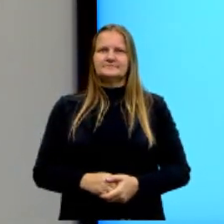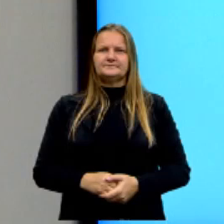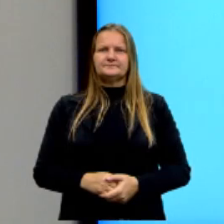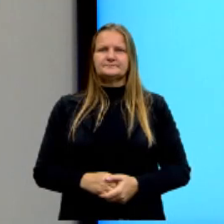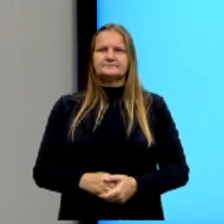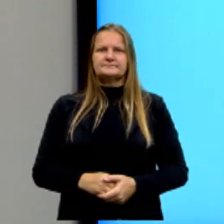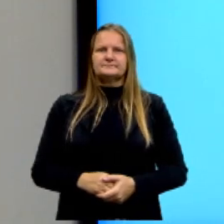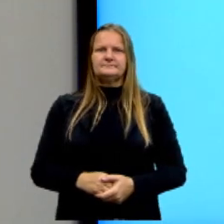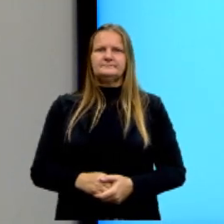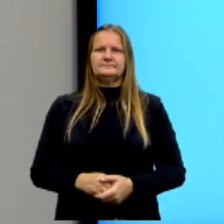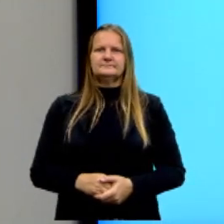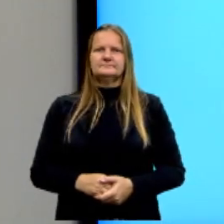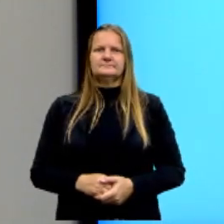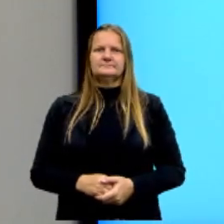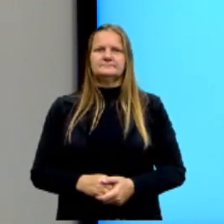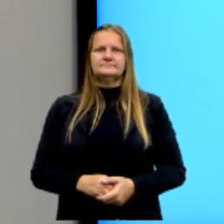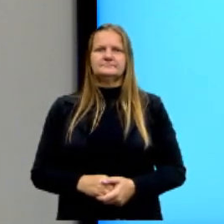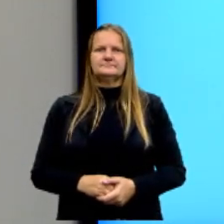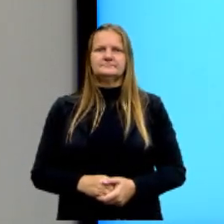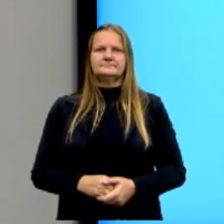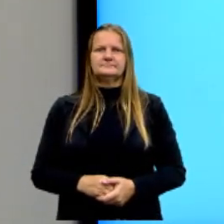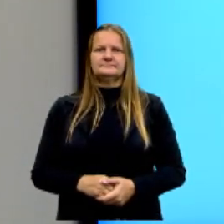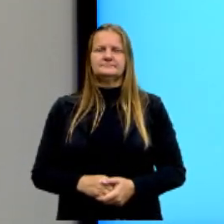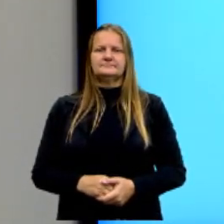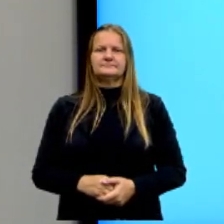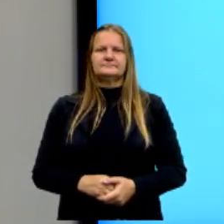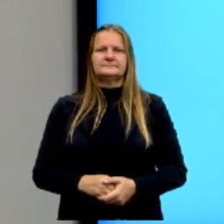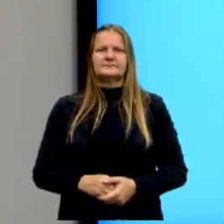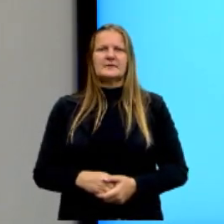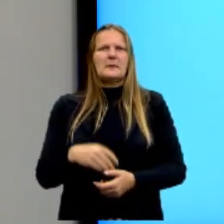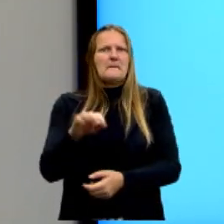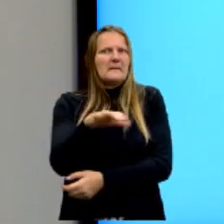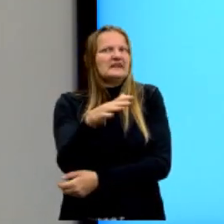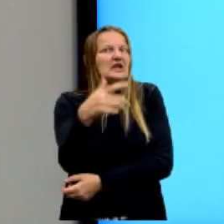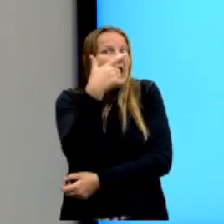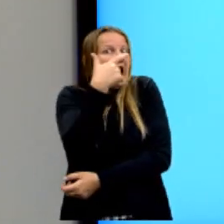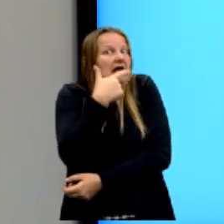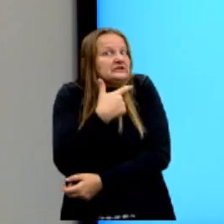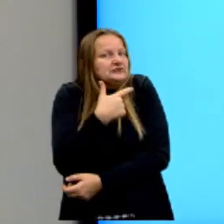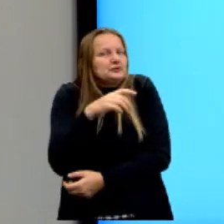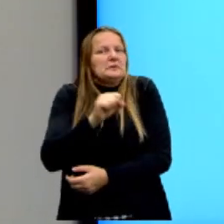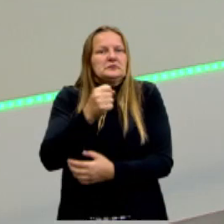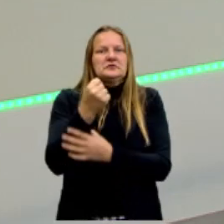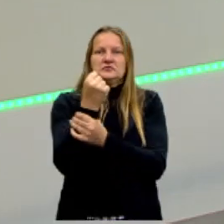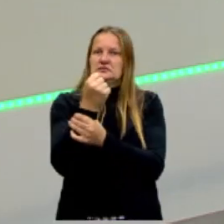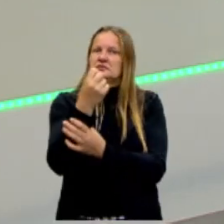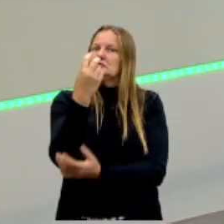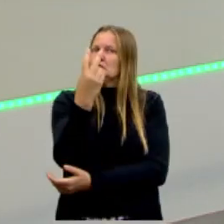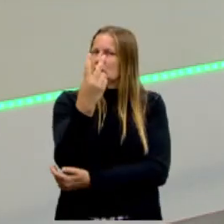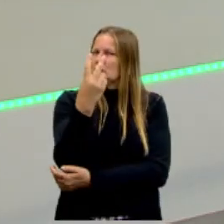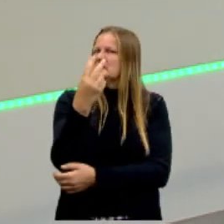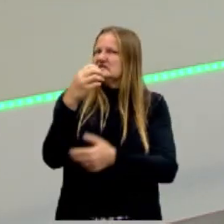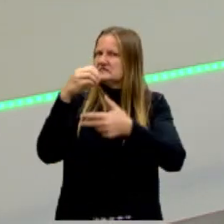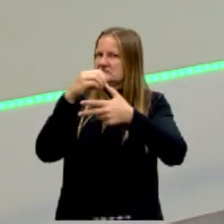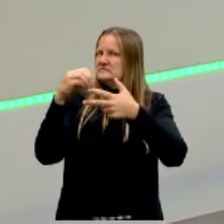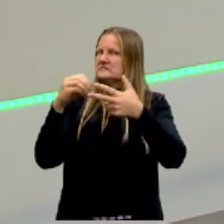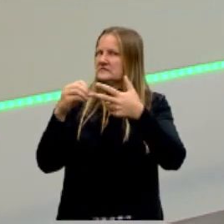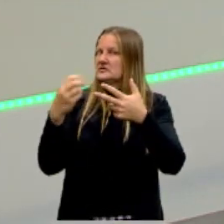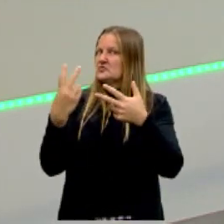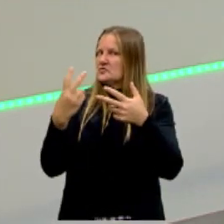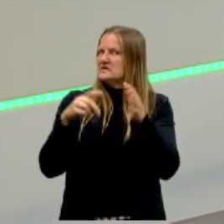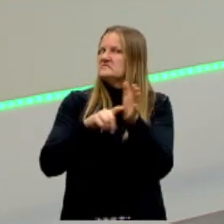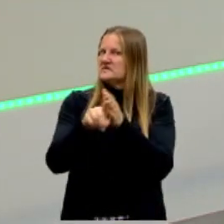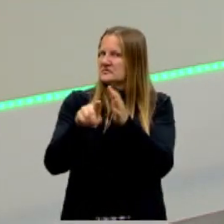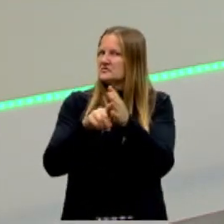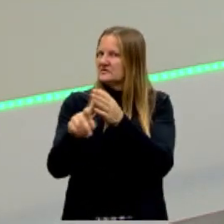impossível pelo menos umas duas questões eu garanto a vocês que irá cair